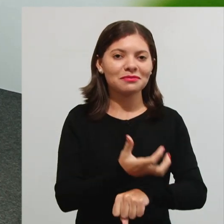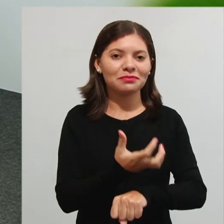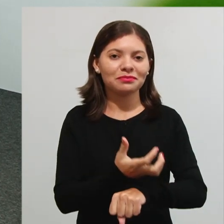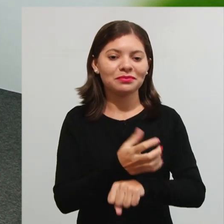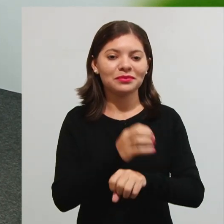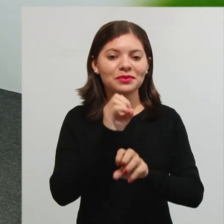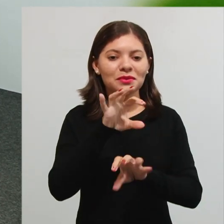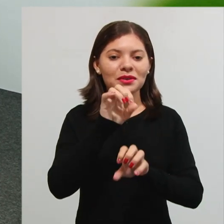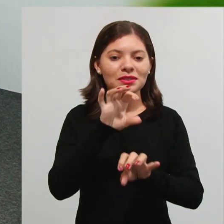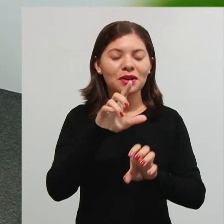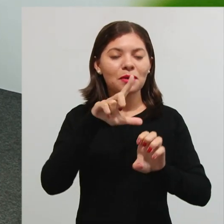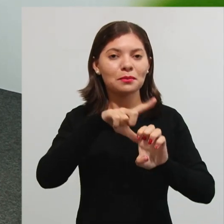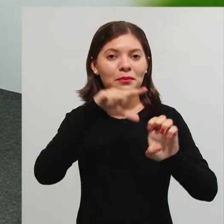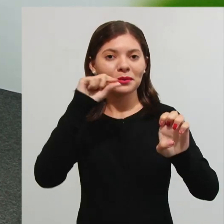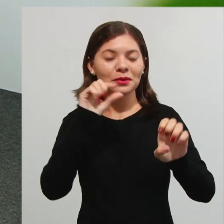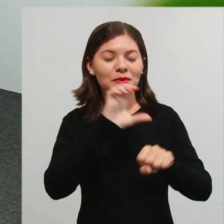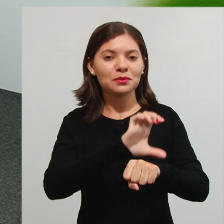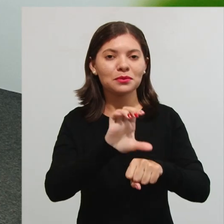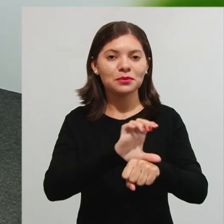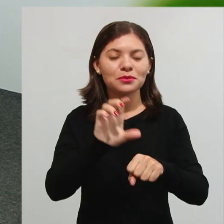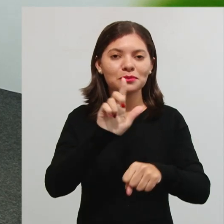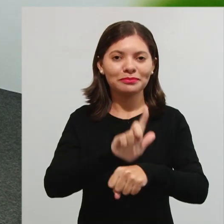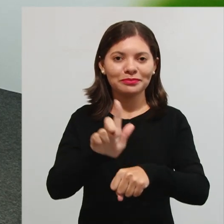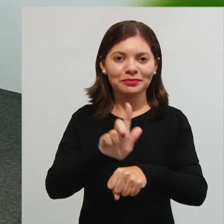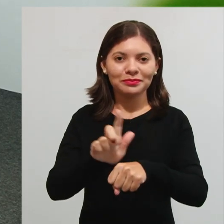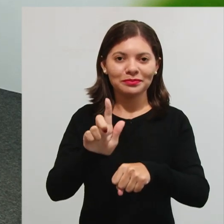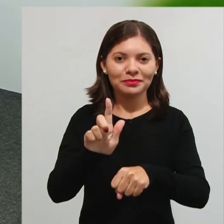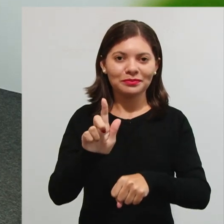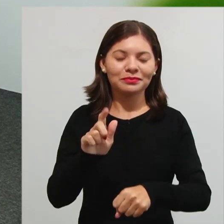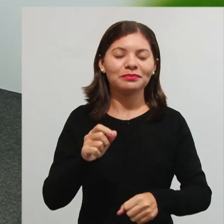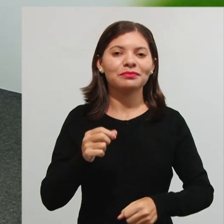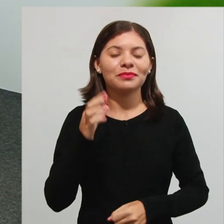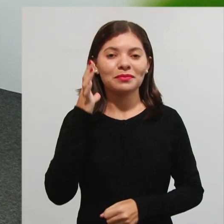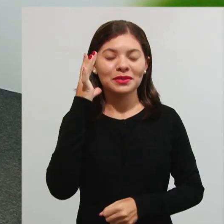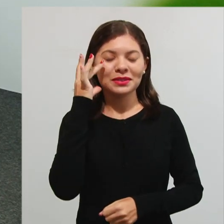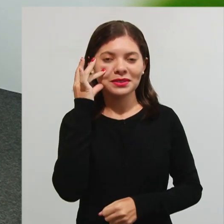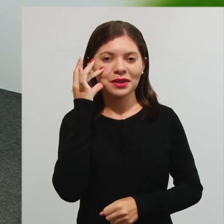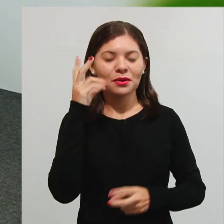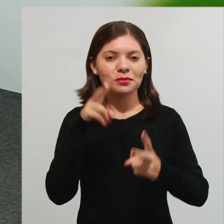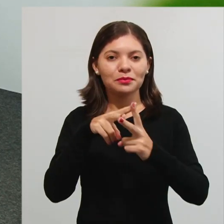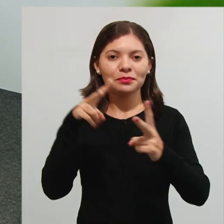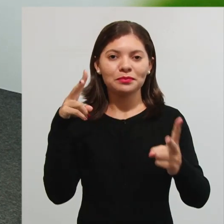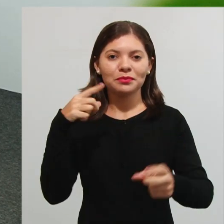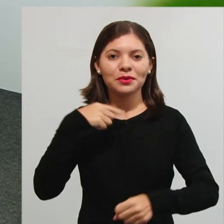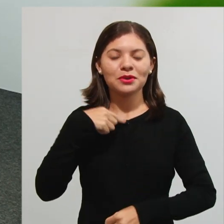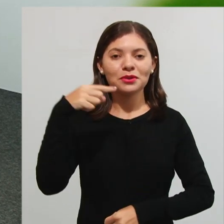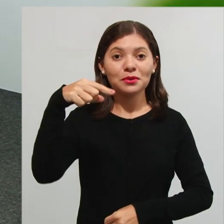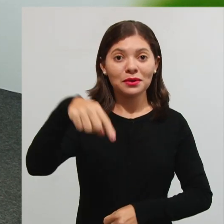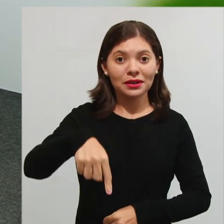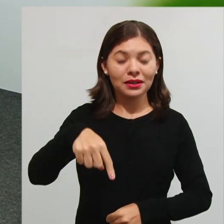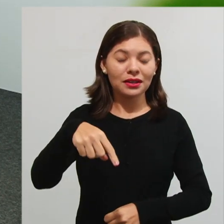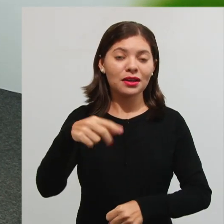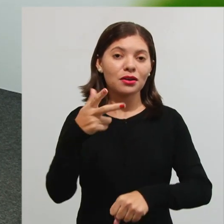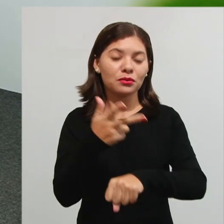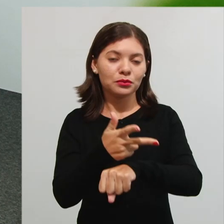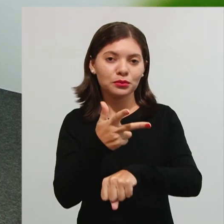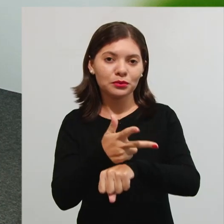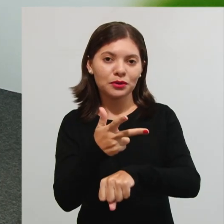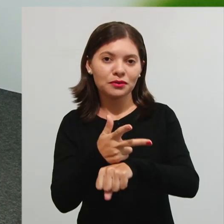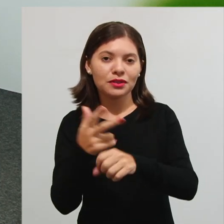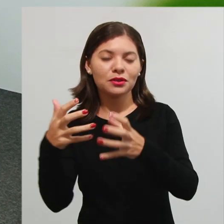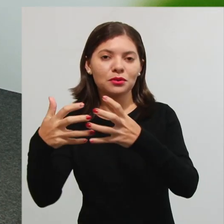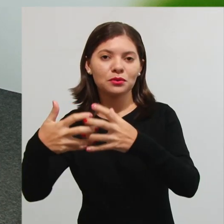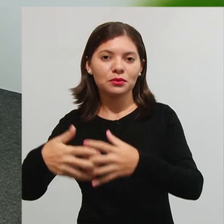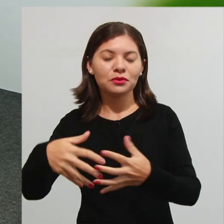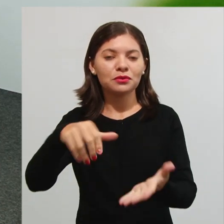Gestão Comercial EAD. Estou aqui no estúdio de gravações do IFRO, campus Porto Velho, Zona Norte. Ao fundo,